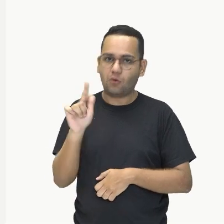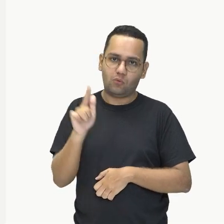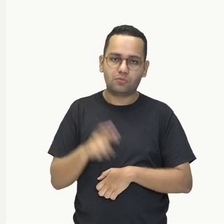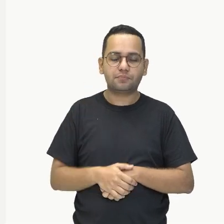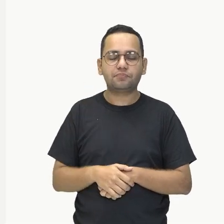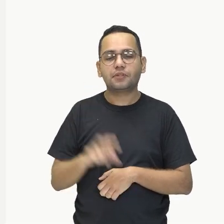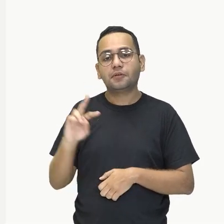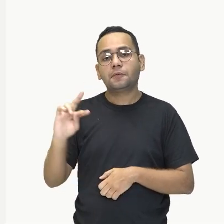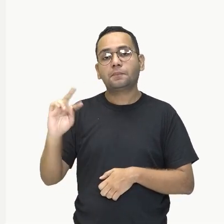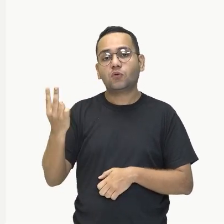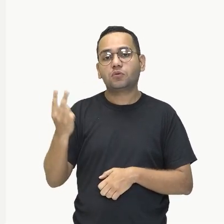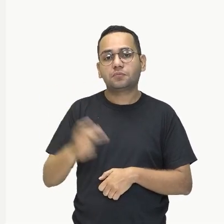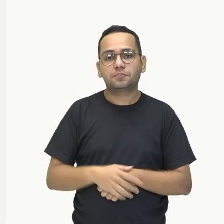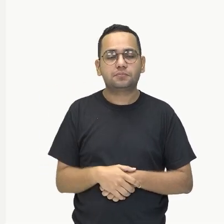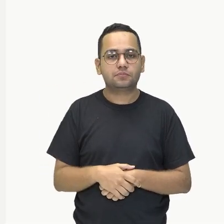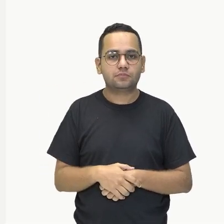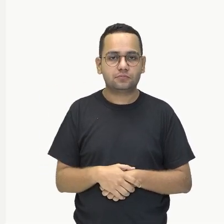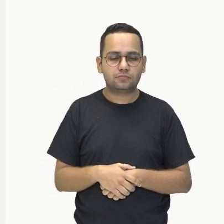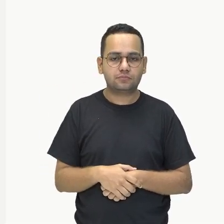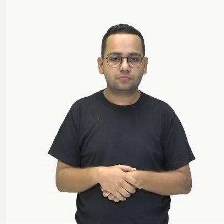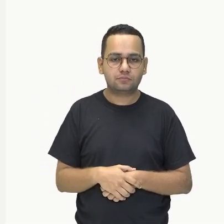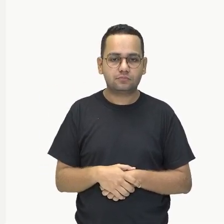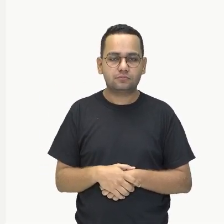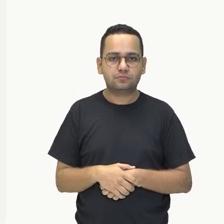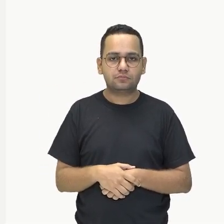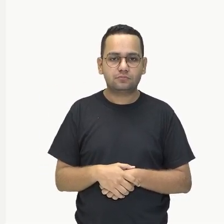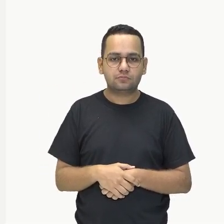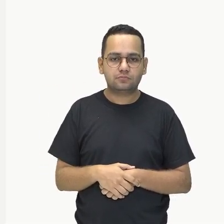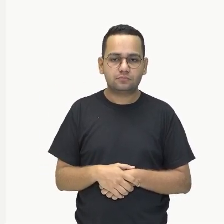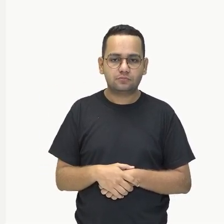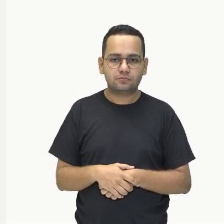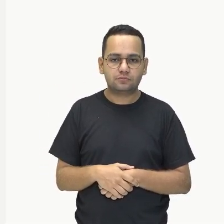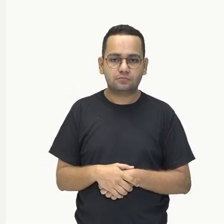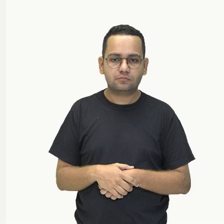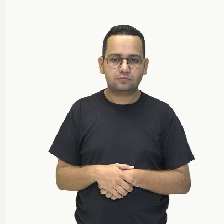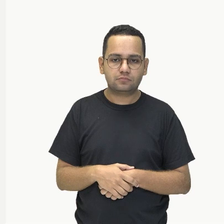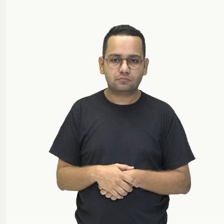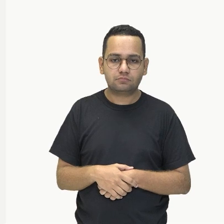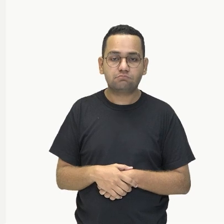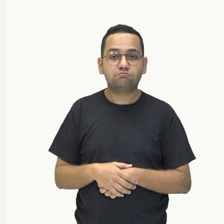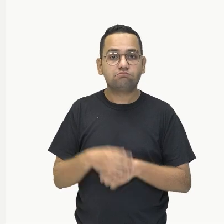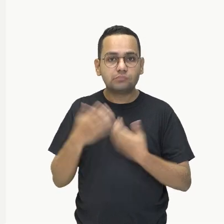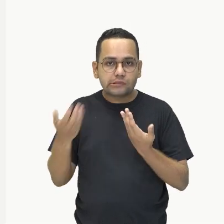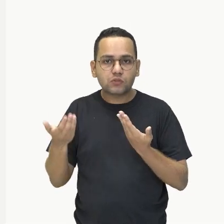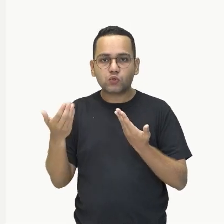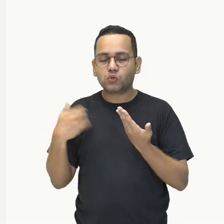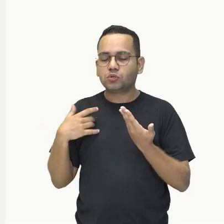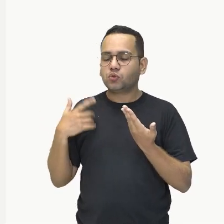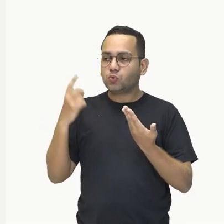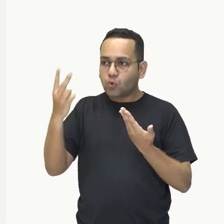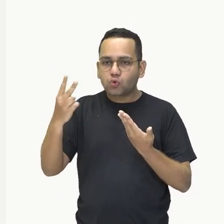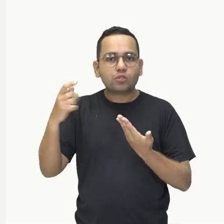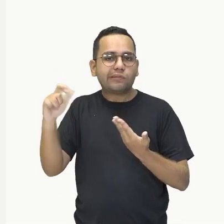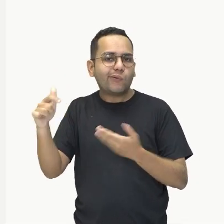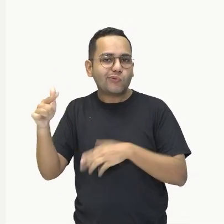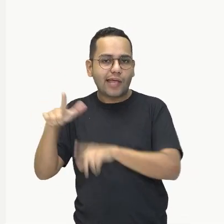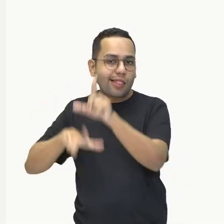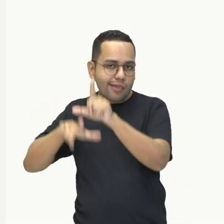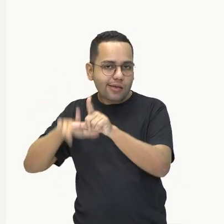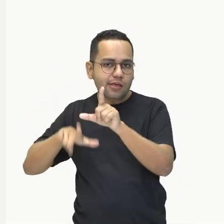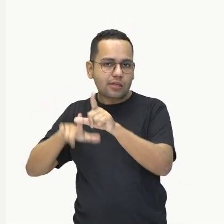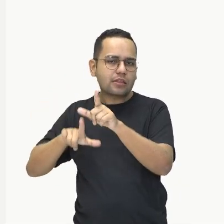outro. E temos o 2. O 2 aqui não possui a parte literal, tá